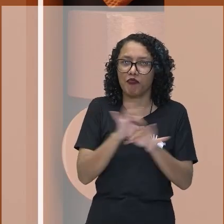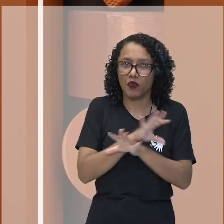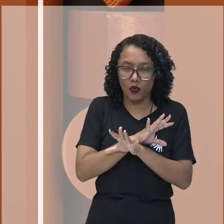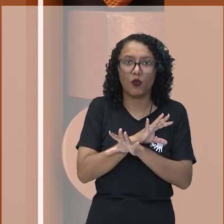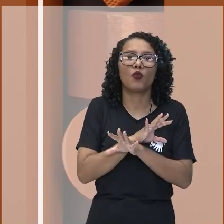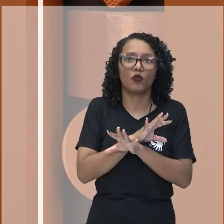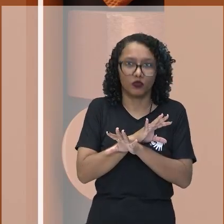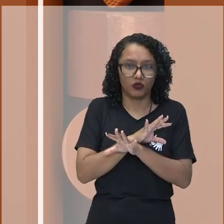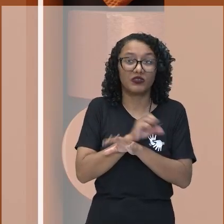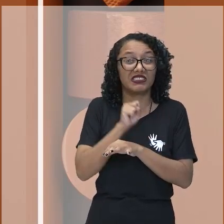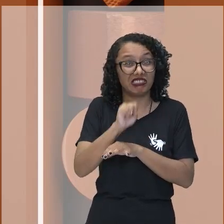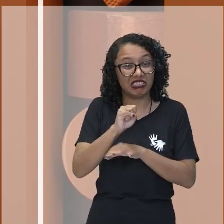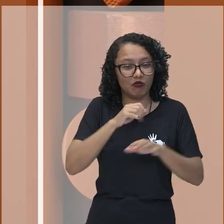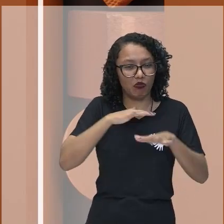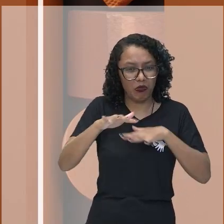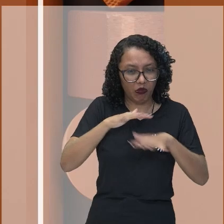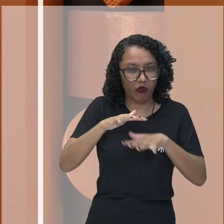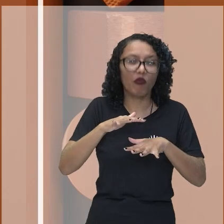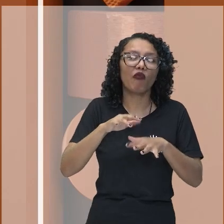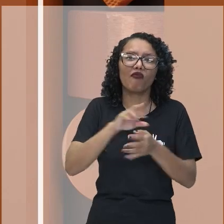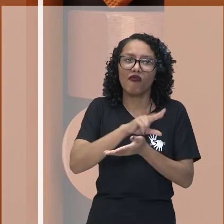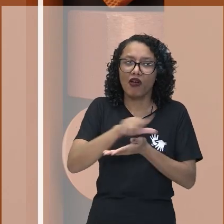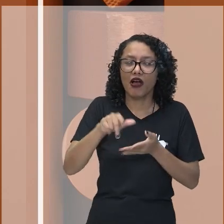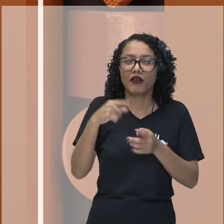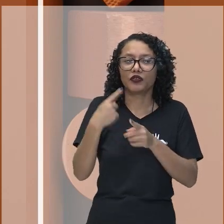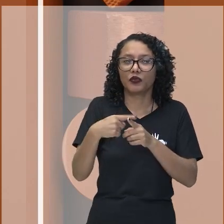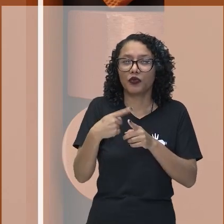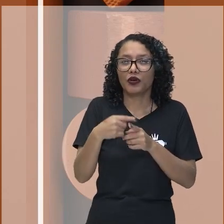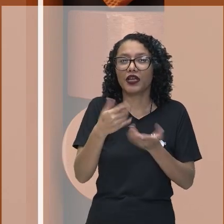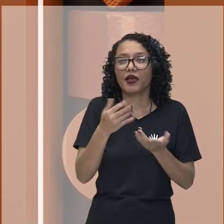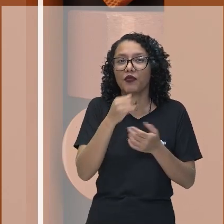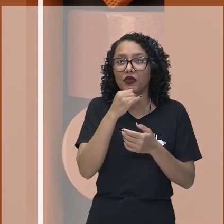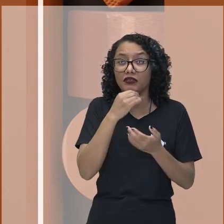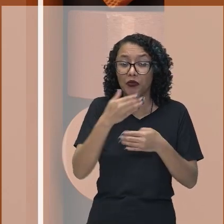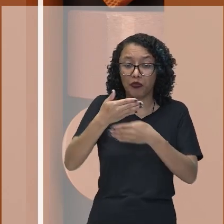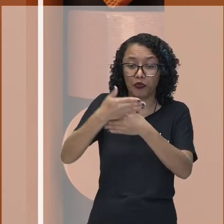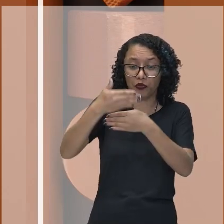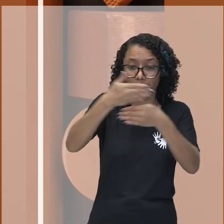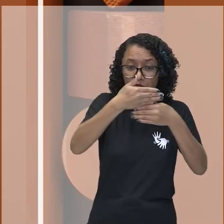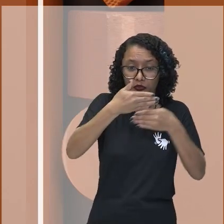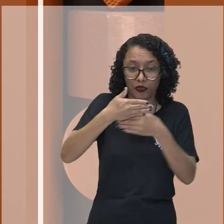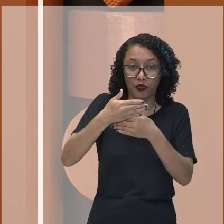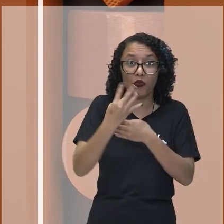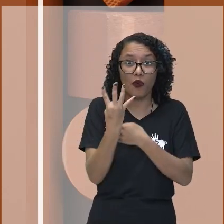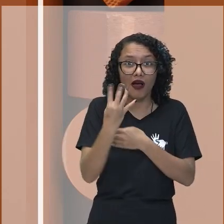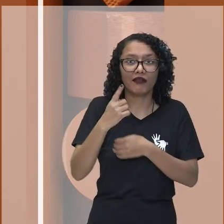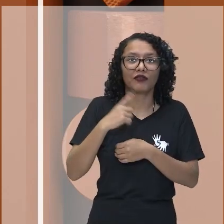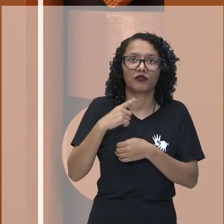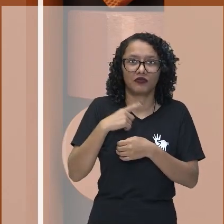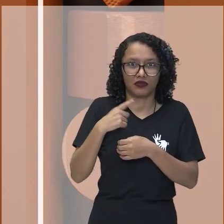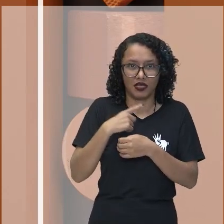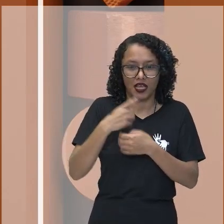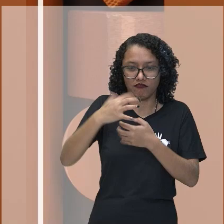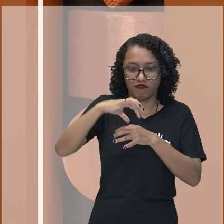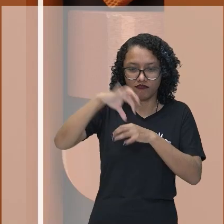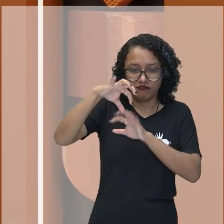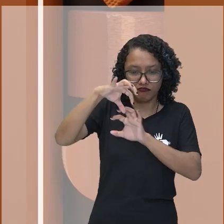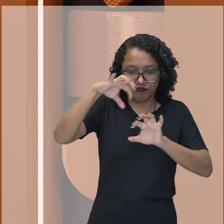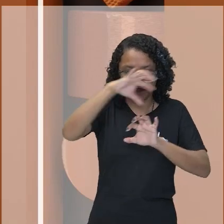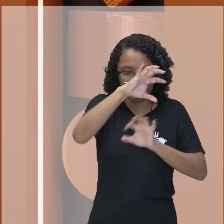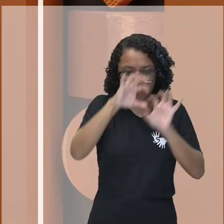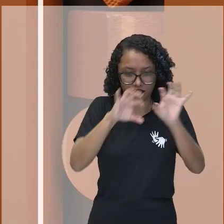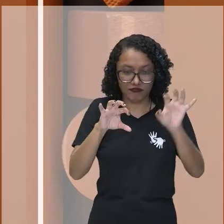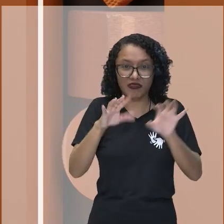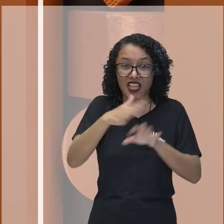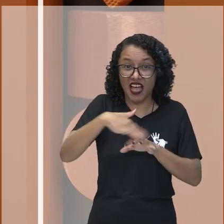situações, porque, imaginem, 4 divisões de placas tectônicas, né? Então, é um país insular,